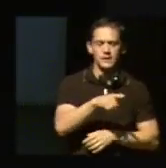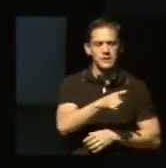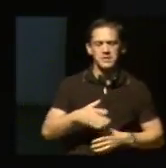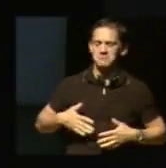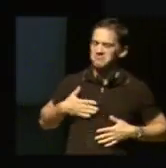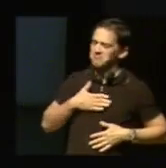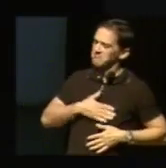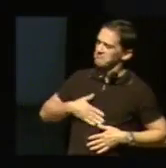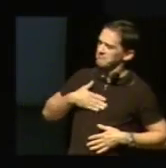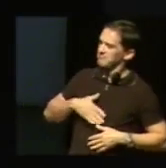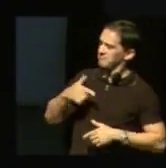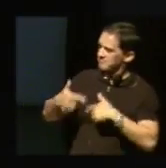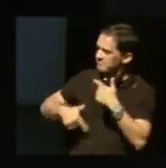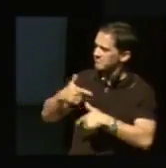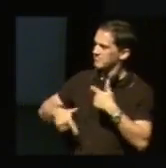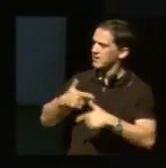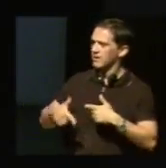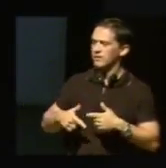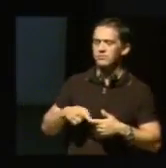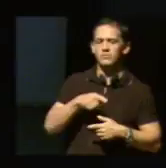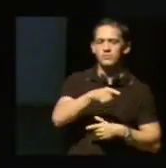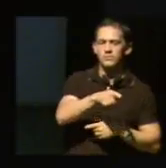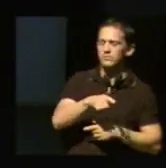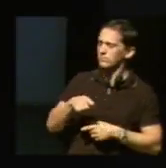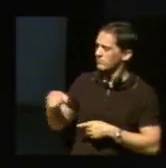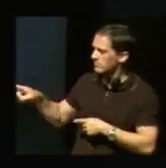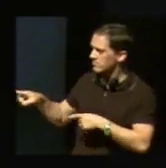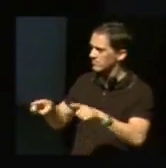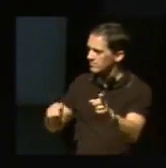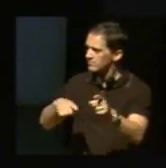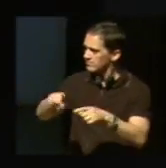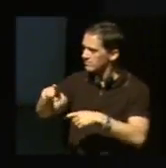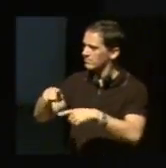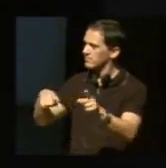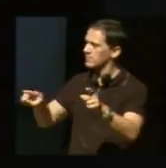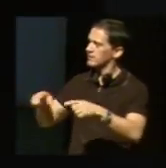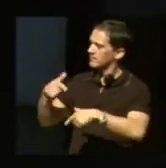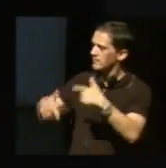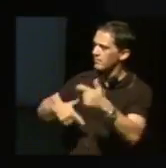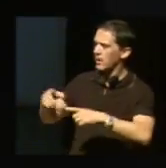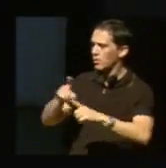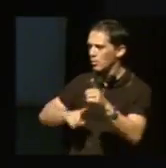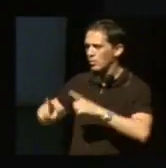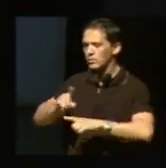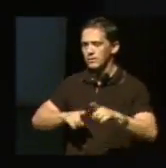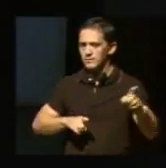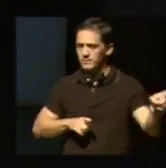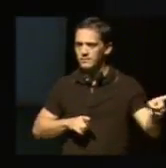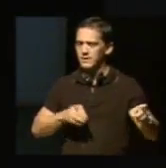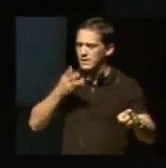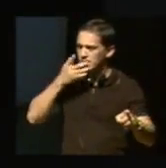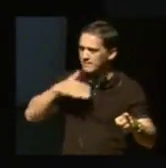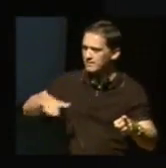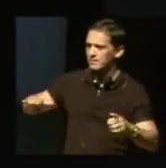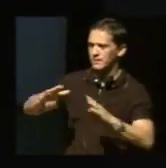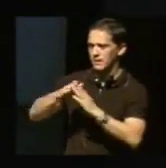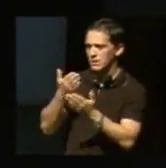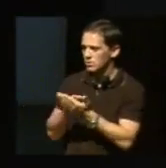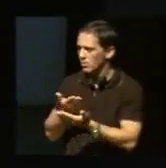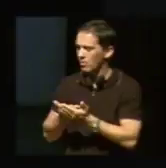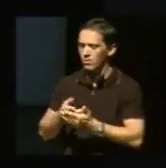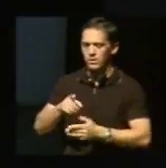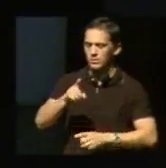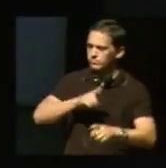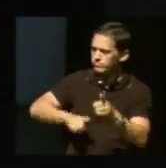fazendo aquele trabalho, orientando as pessoas, as crianças, na saída dos colégios, orientando